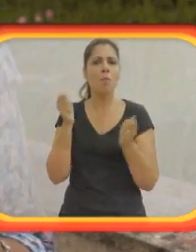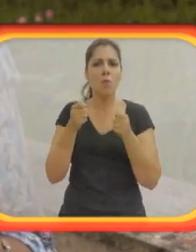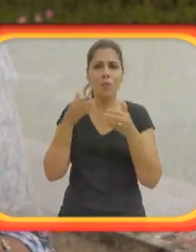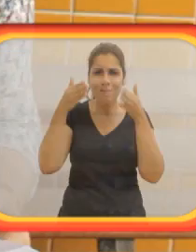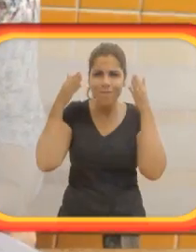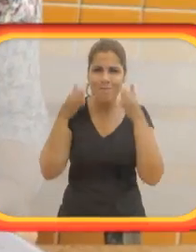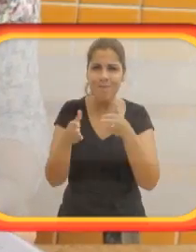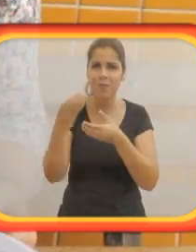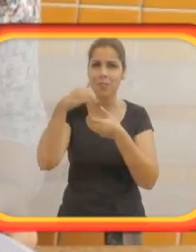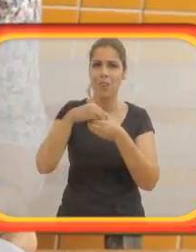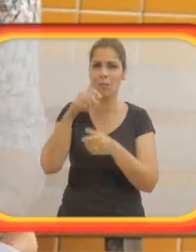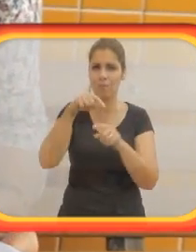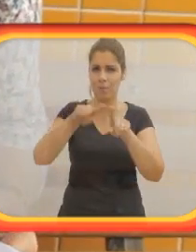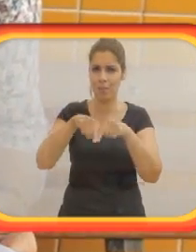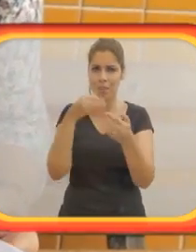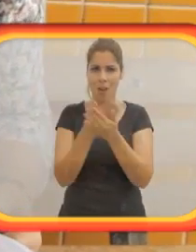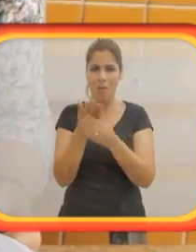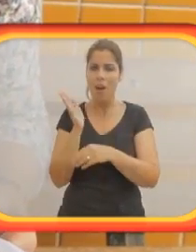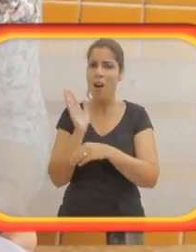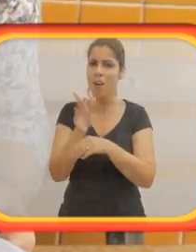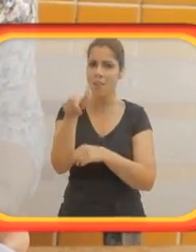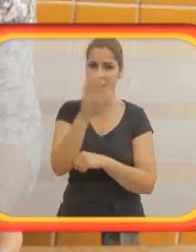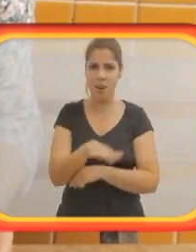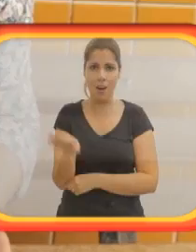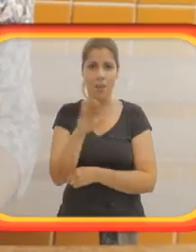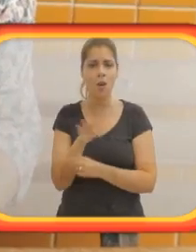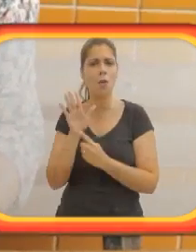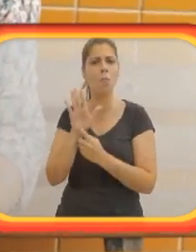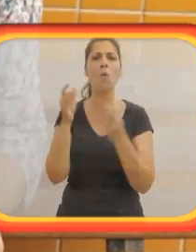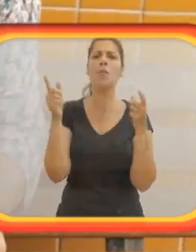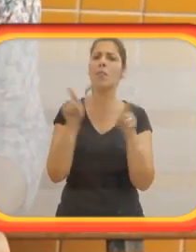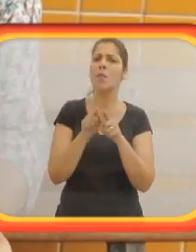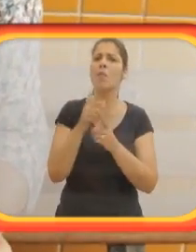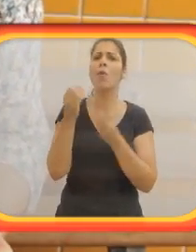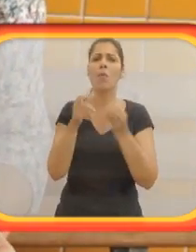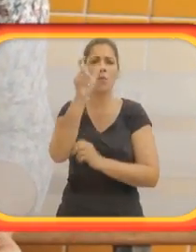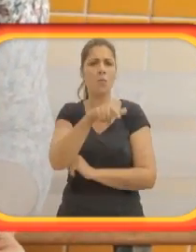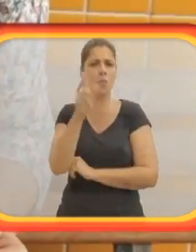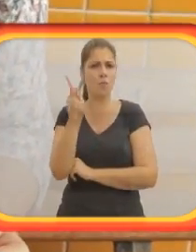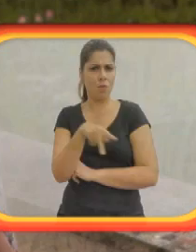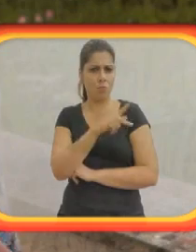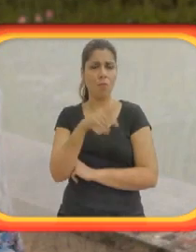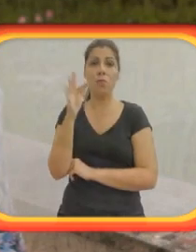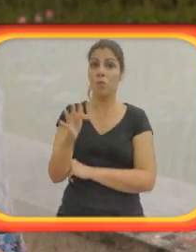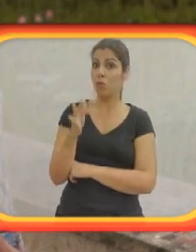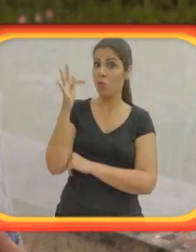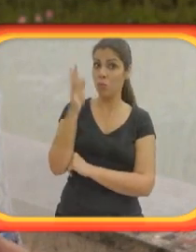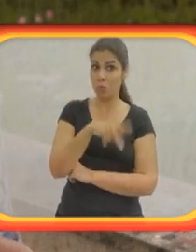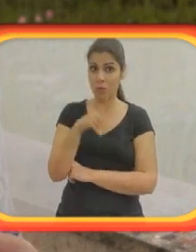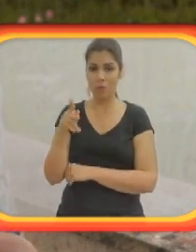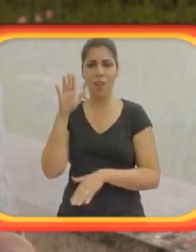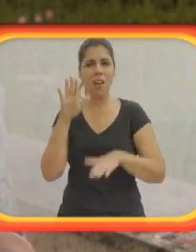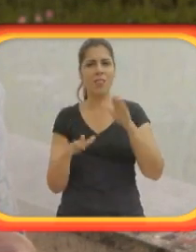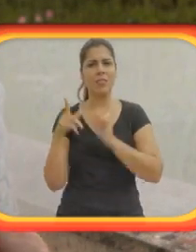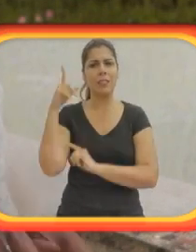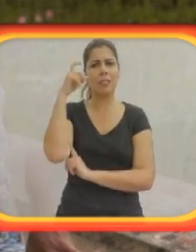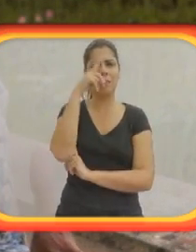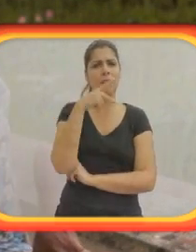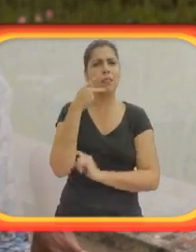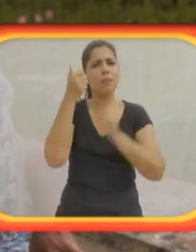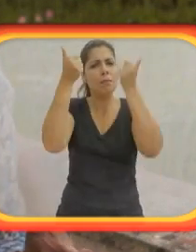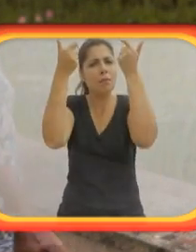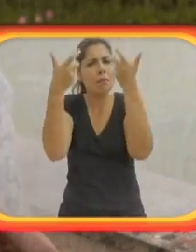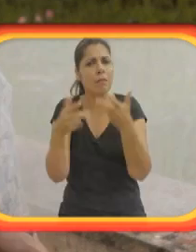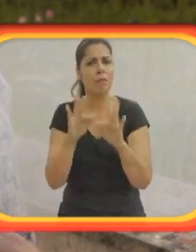se posicionar dentro dessa sala de aula para auxiliar essa criança. Mostrar também ao professor, né, a esse